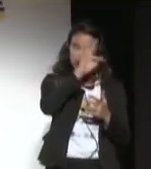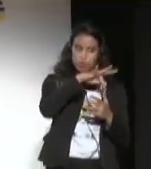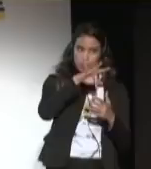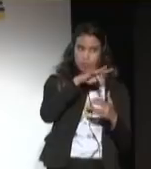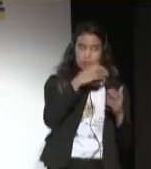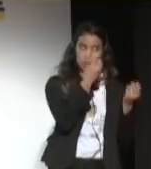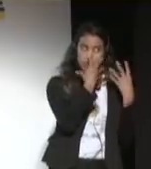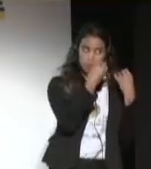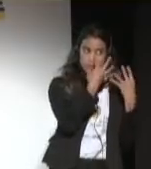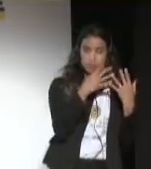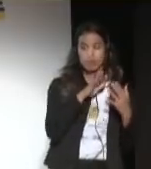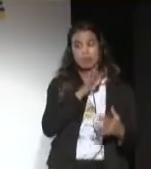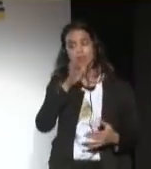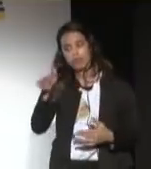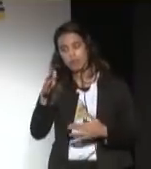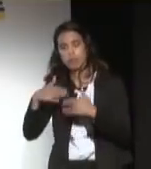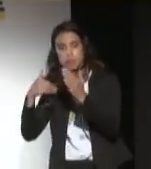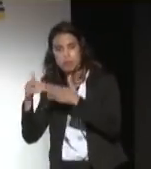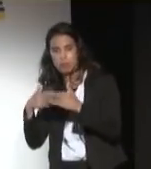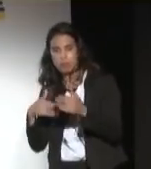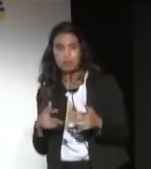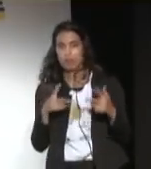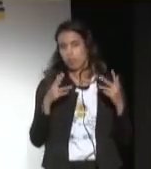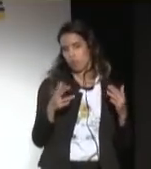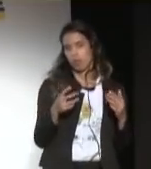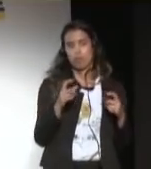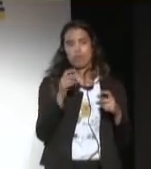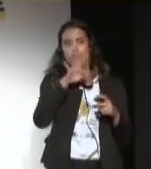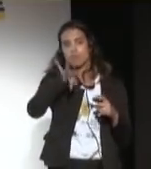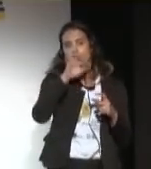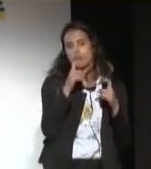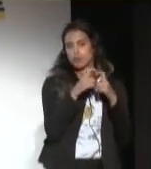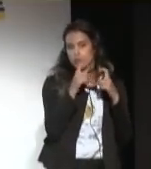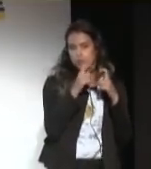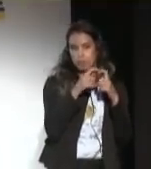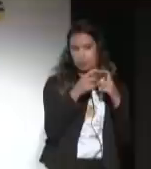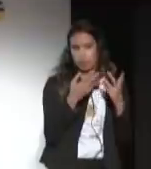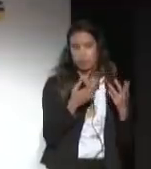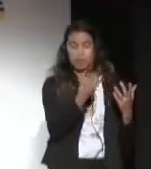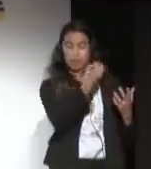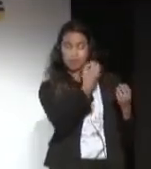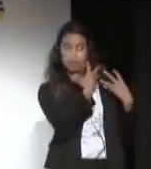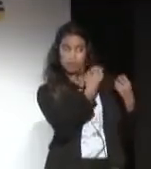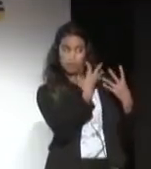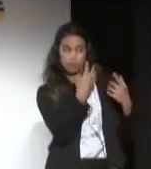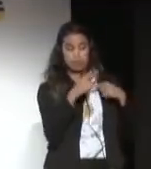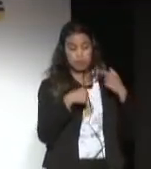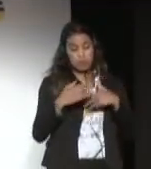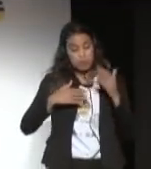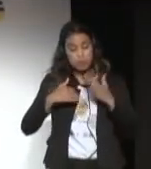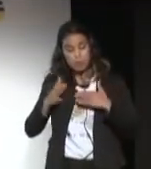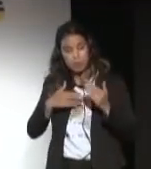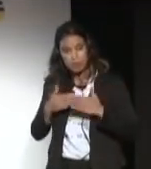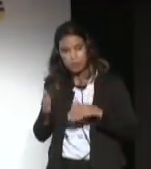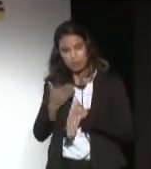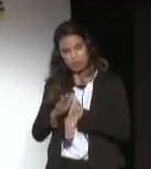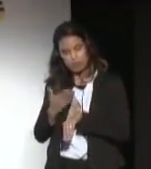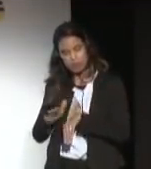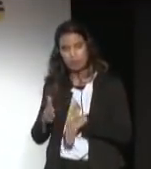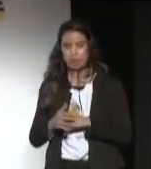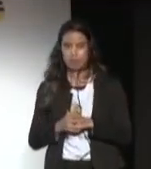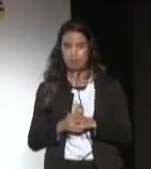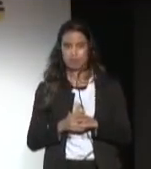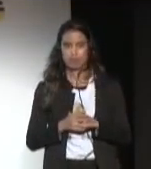a Universidade de Medicina, e nós vemos exemplos disso em Singapura, na Austrália, nos Estados Unidos e no